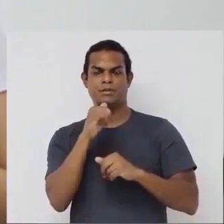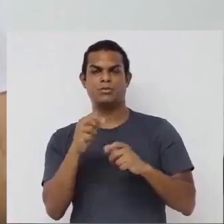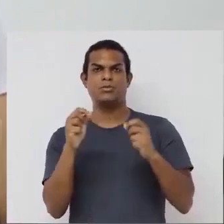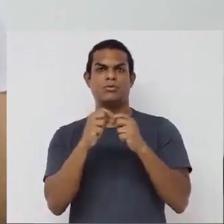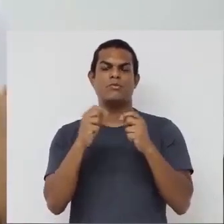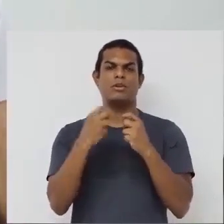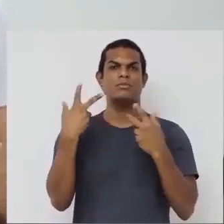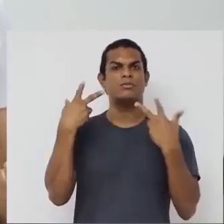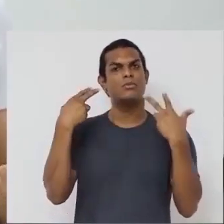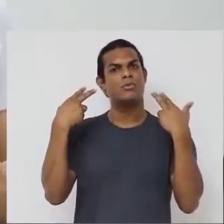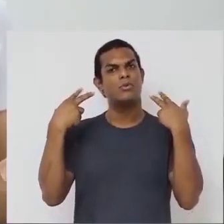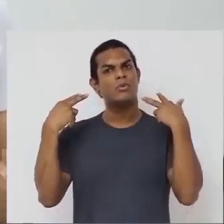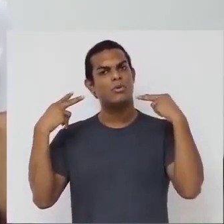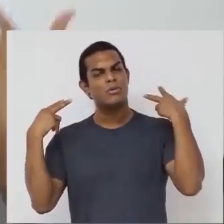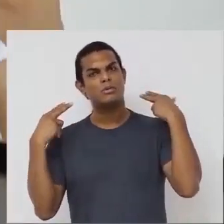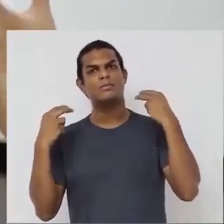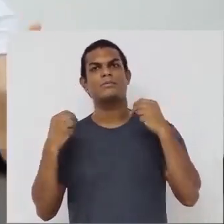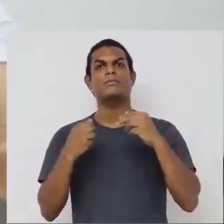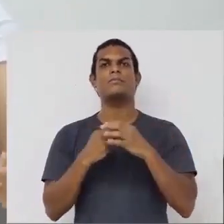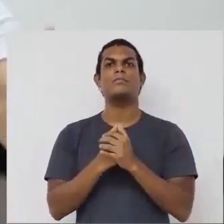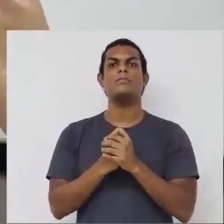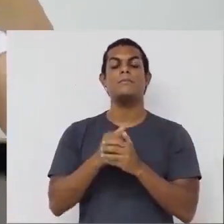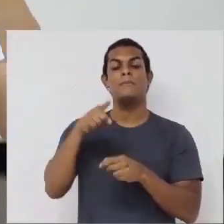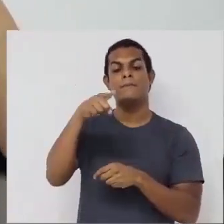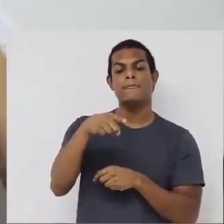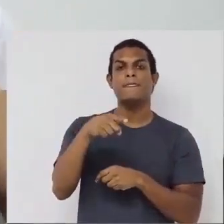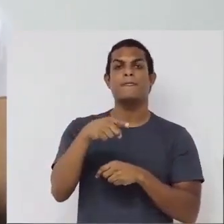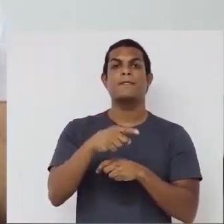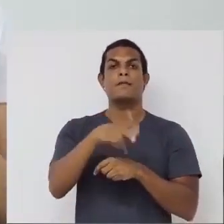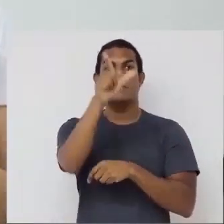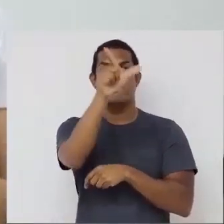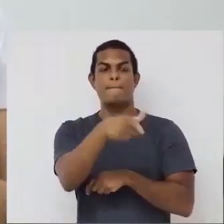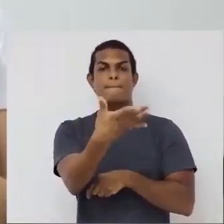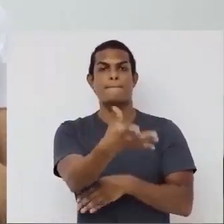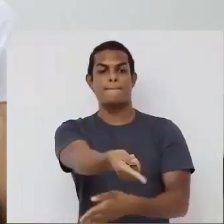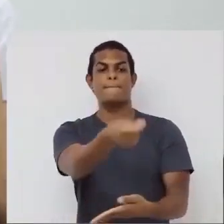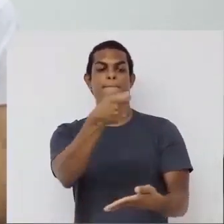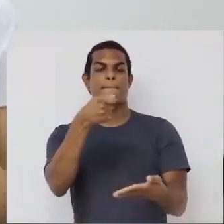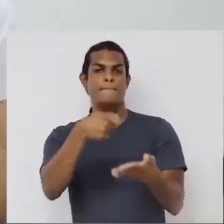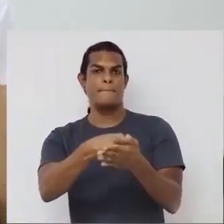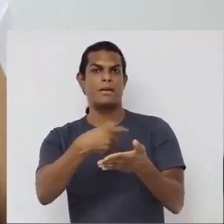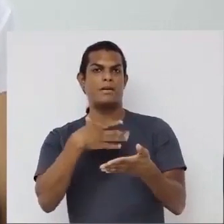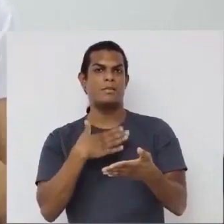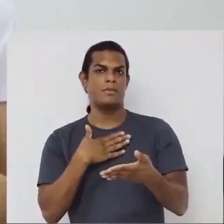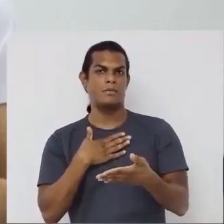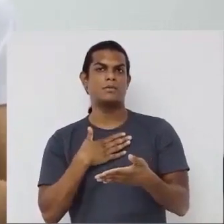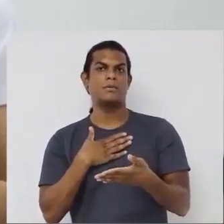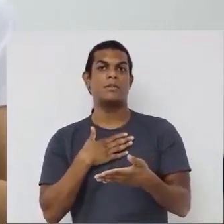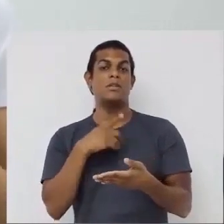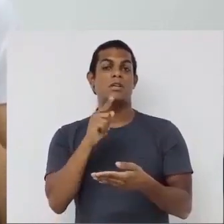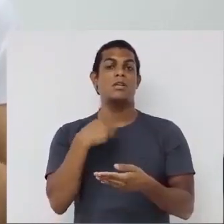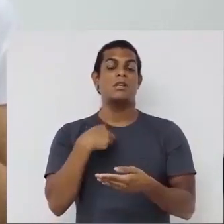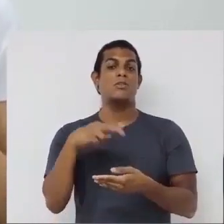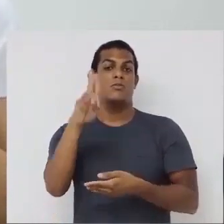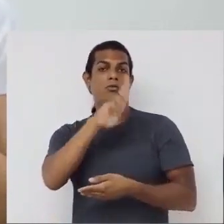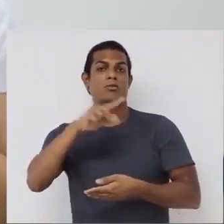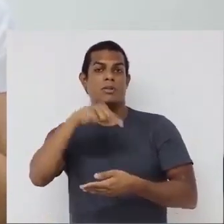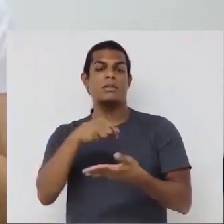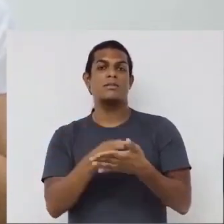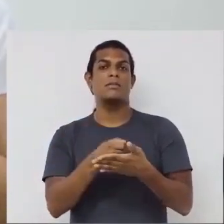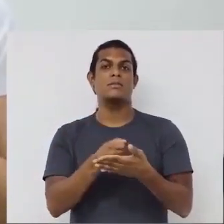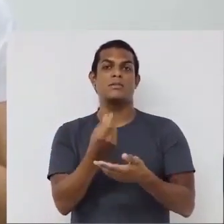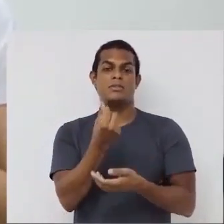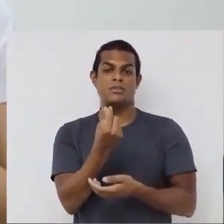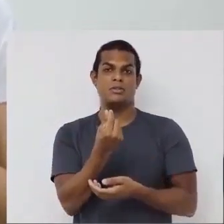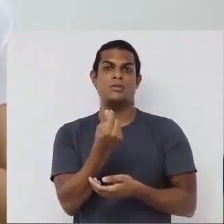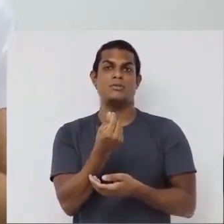cabelo, por exemplo, quando eu corto o cabelo na pessoa, essa pessoa vai me pagar esse dinheiro e eu vou precisar, com esse dinheiro que eu recebi